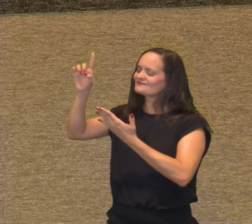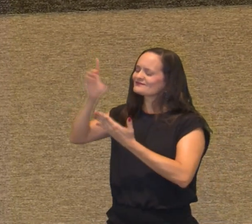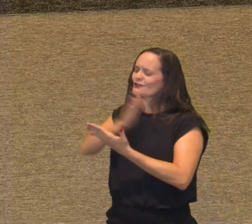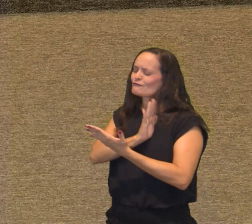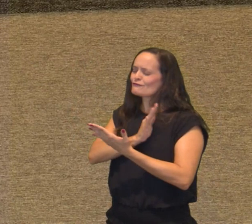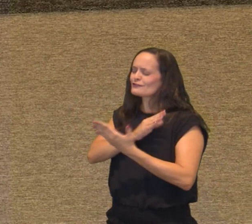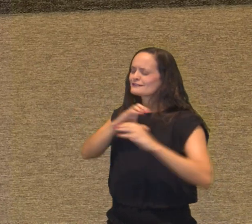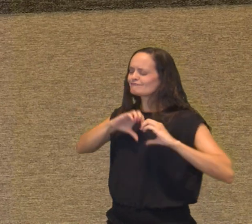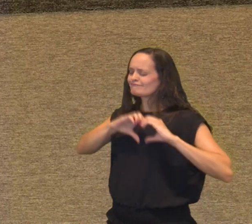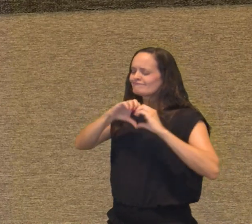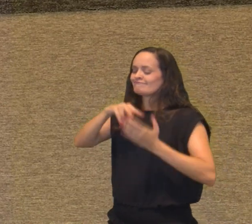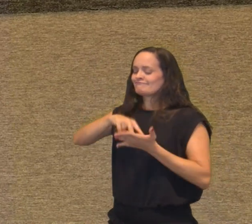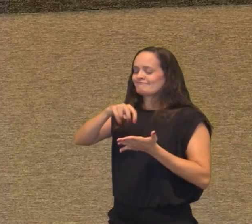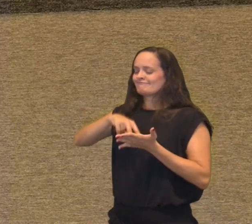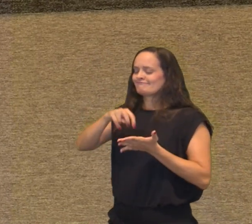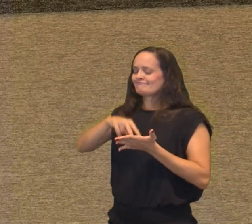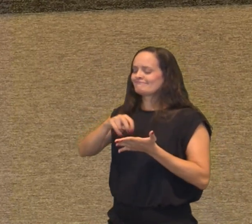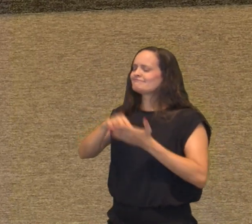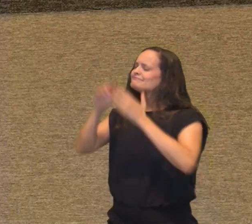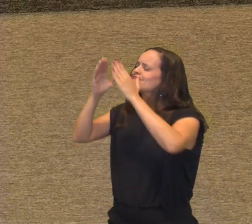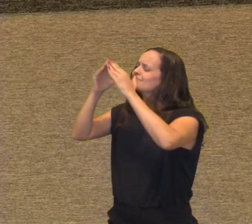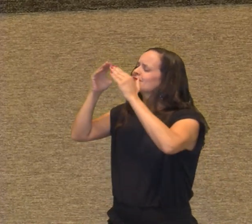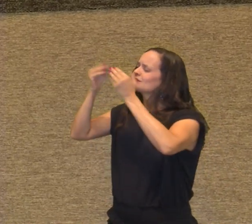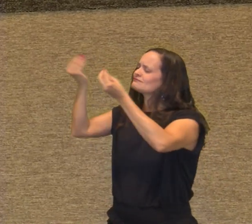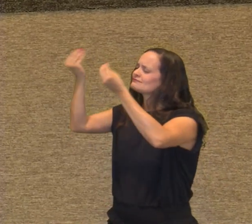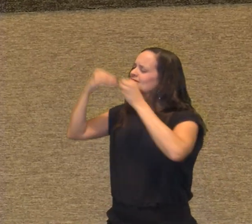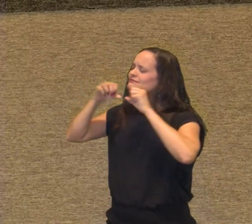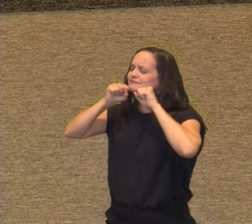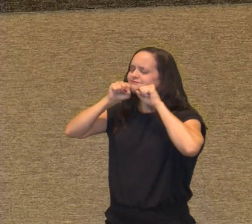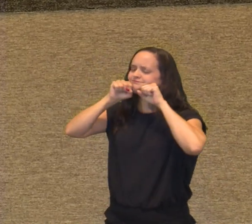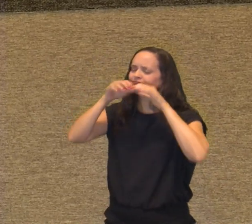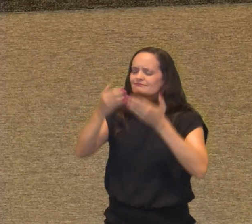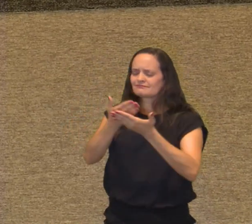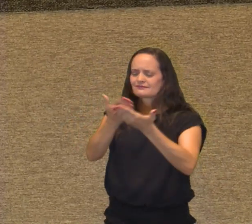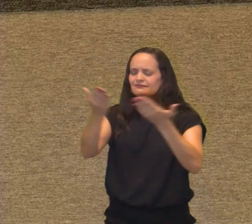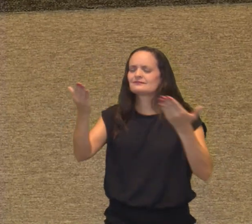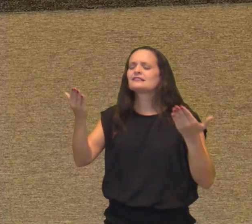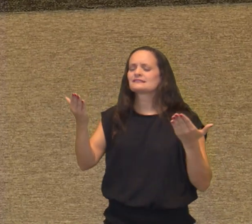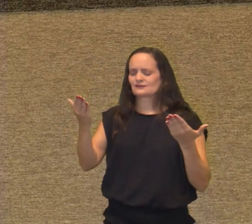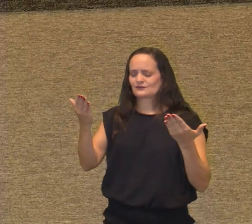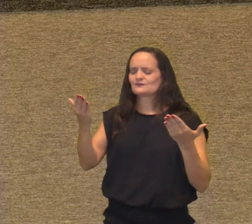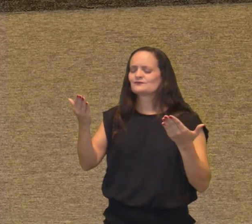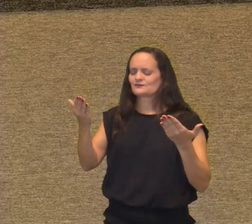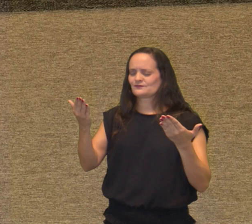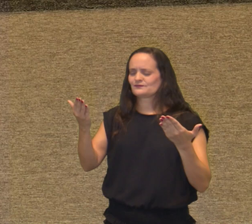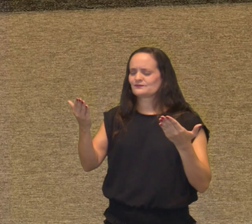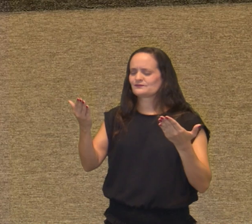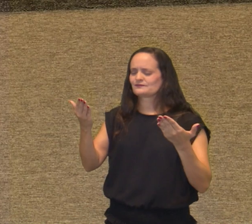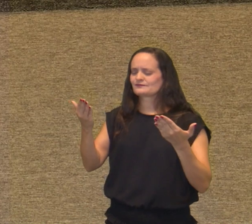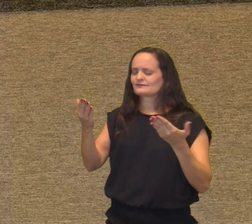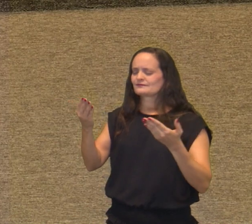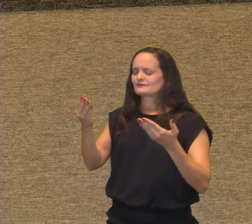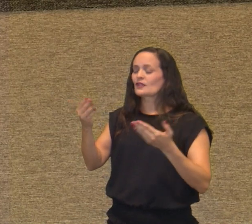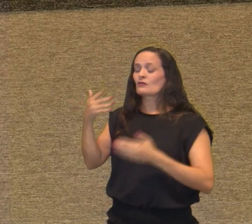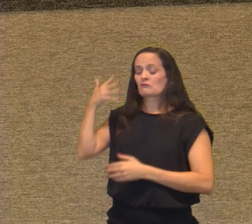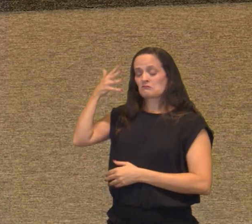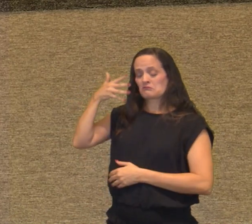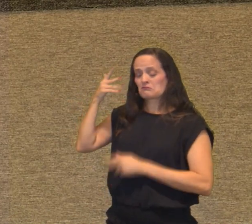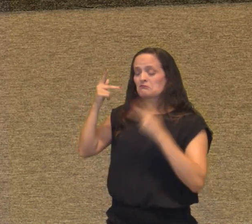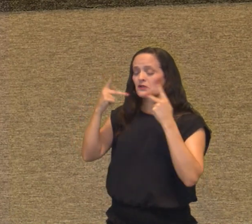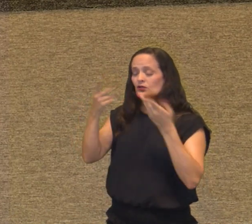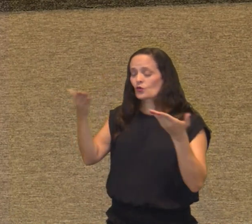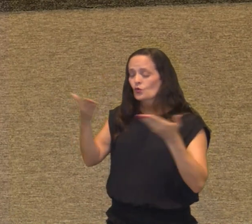coração. Pedimos as Tuas bênçãos para o mensageiro desta hora, Senhor, que ele traga a mensagem do